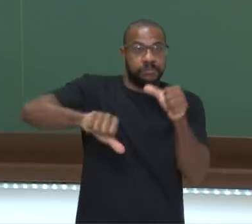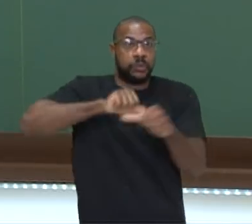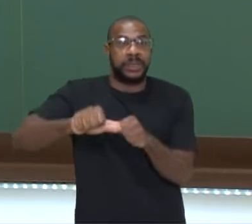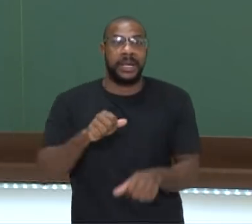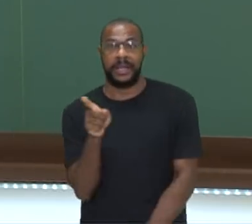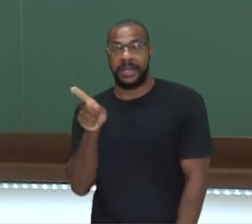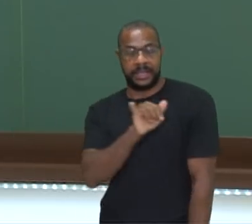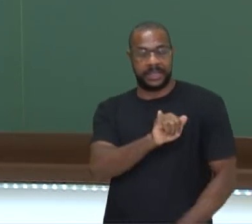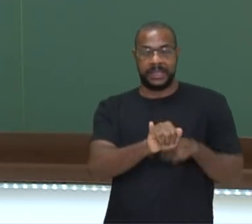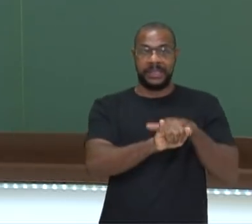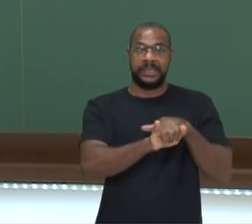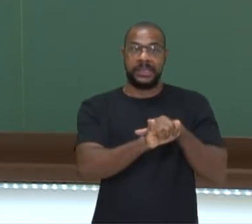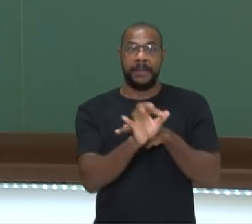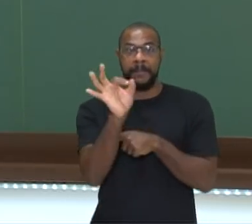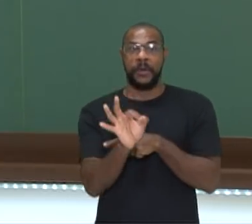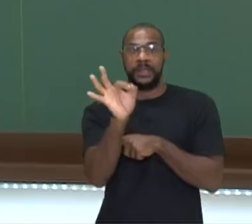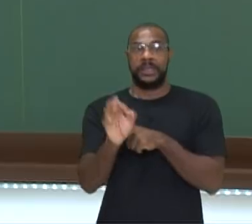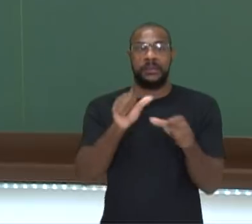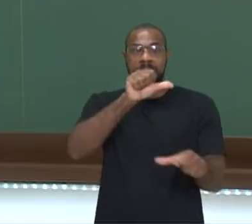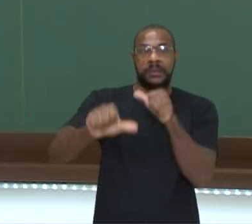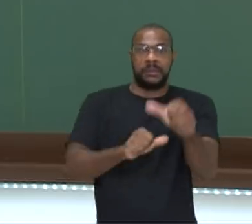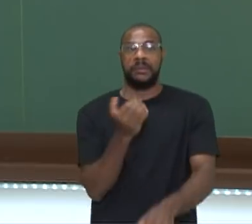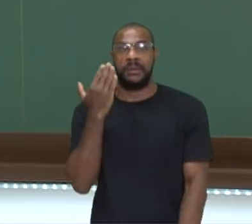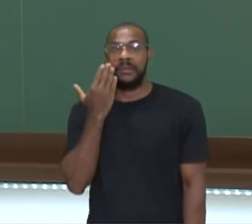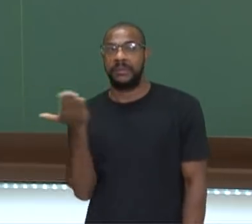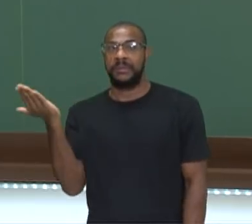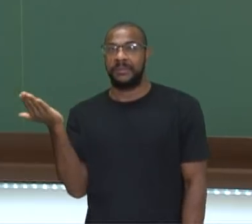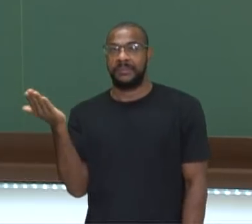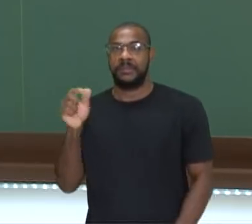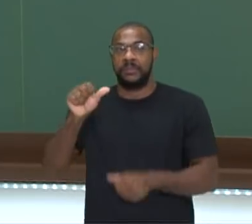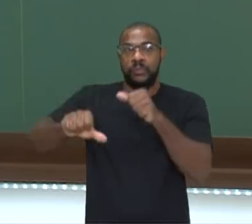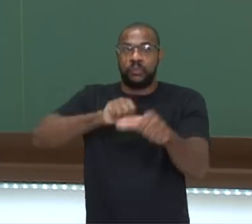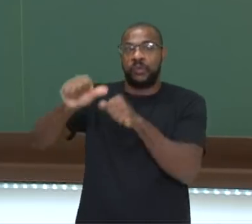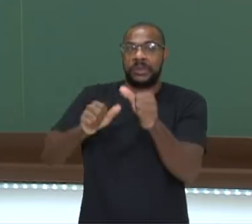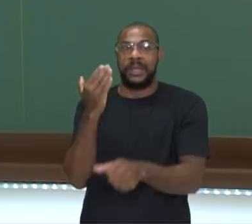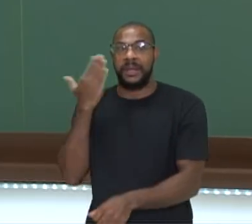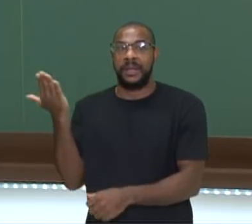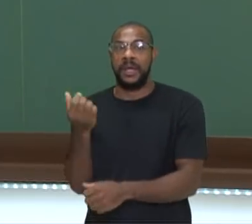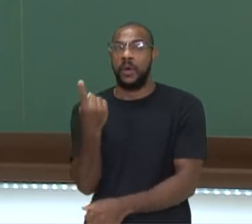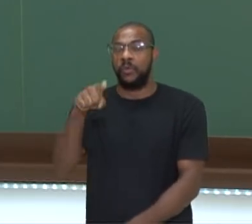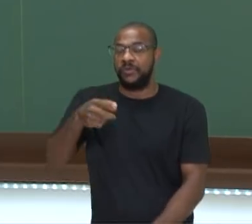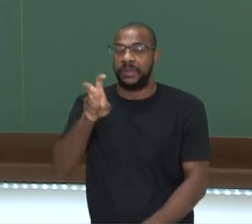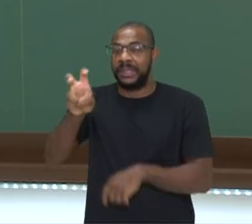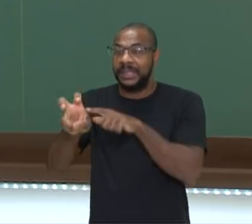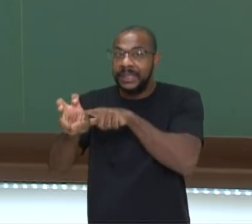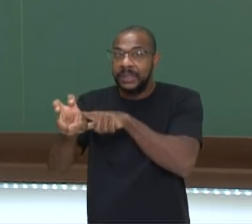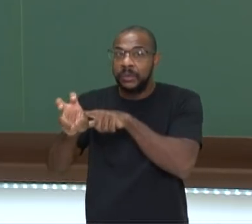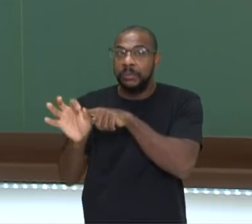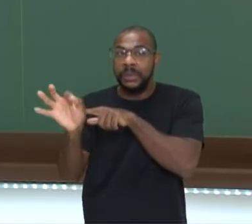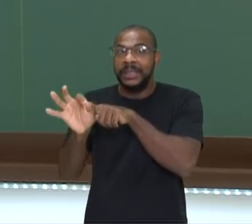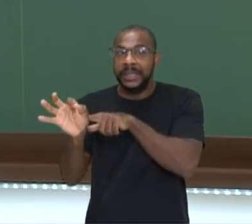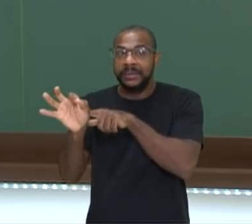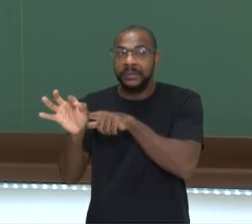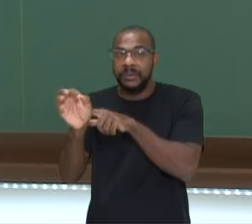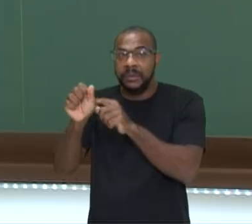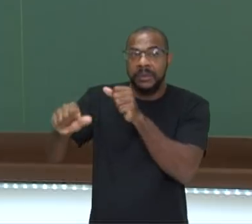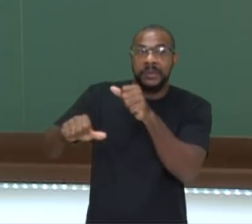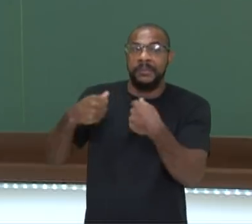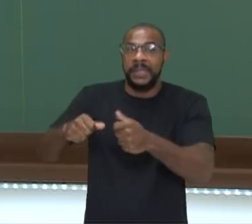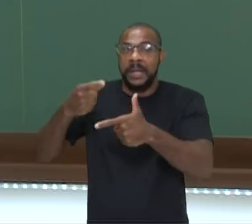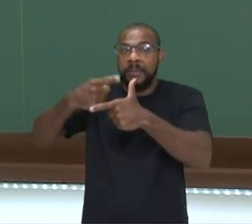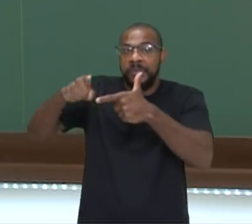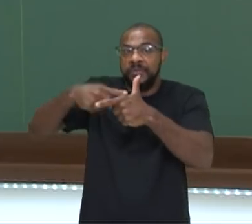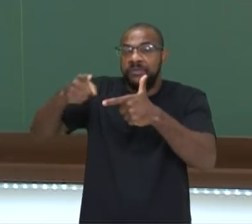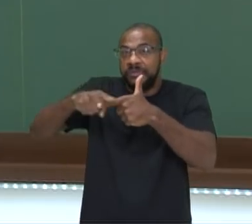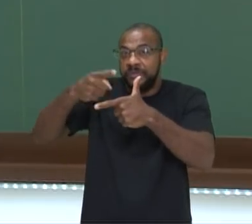taxa que está em porcentagem para a forma decimal. Ou seja, 1,5%, a gente vai dividir ele